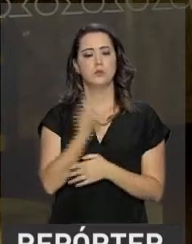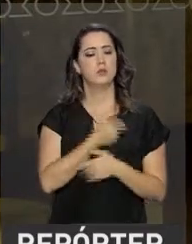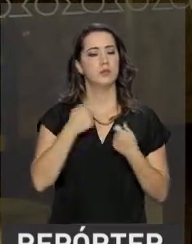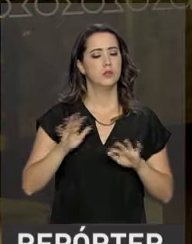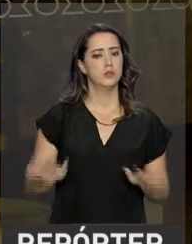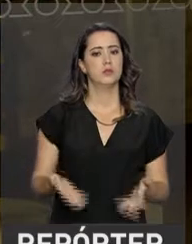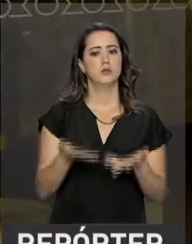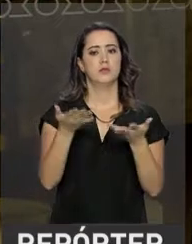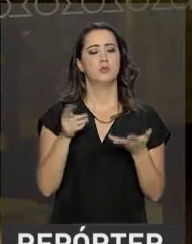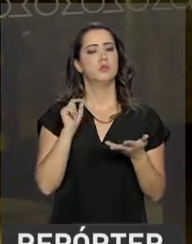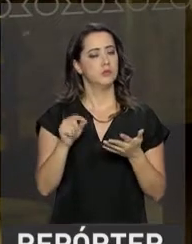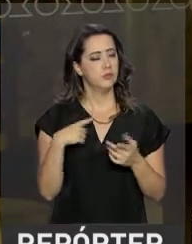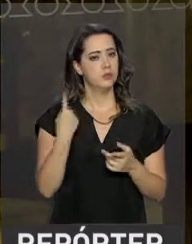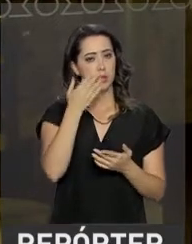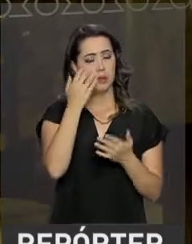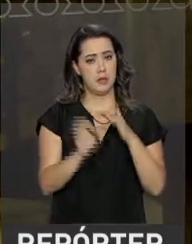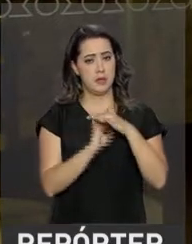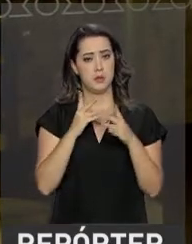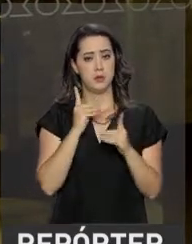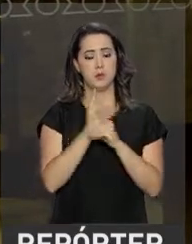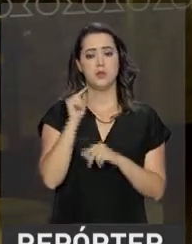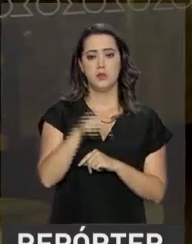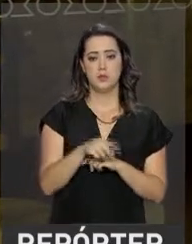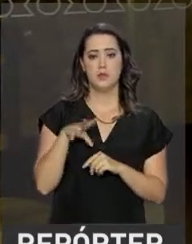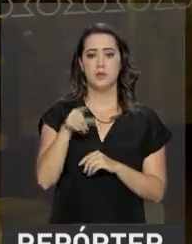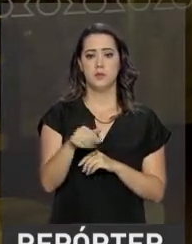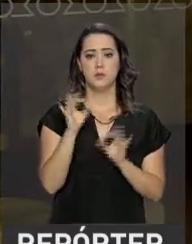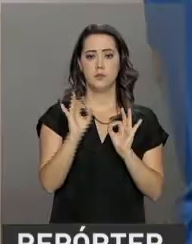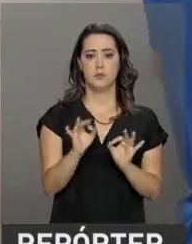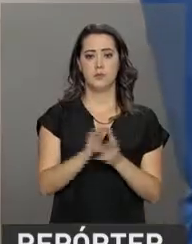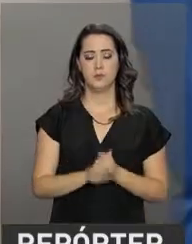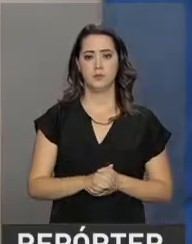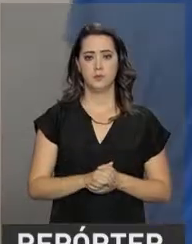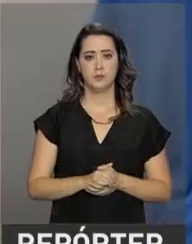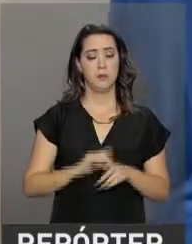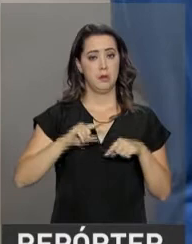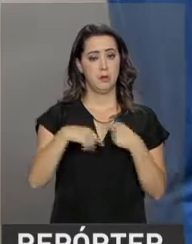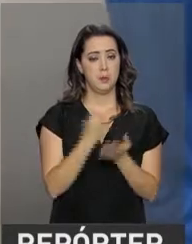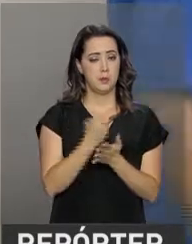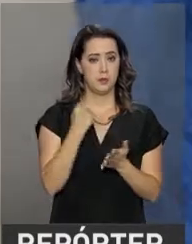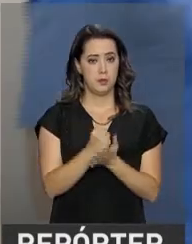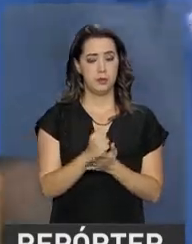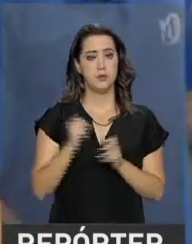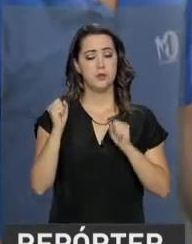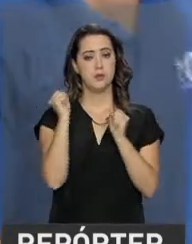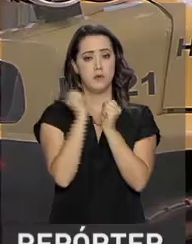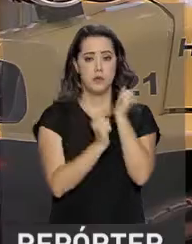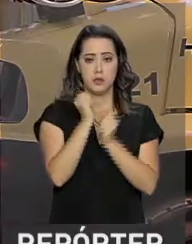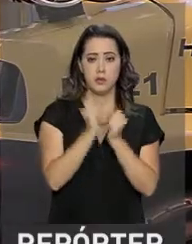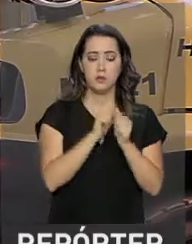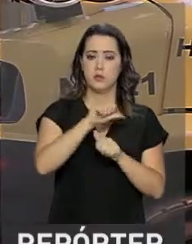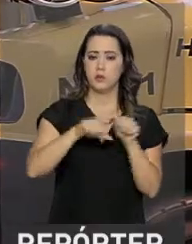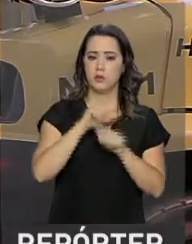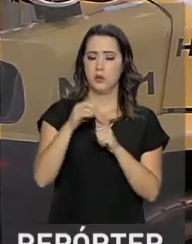tem que valorizar. E a empresa que eu encontrei foi essa e eu vou fazer de tudo para dar certo. Na sequência de contratações, vem a indústria de transformação